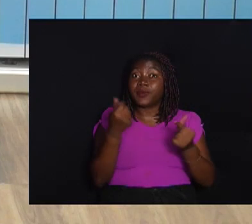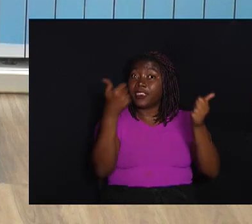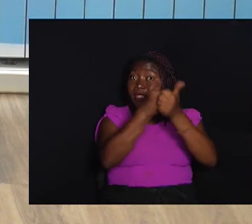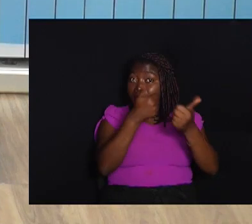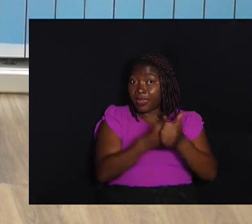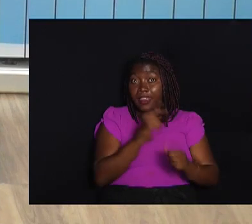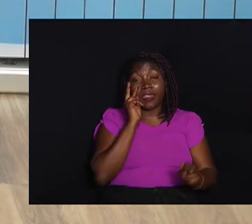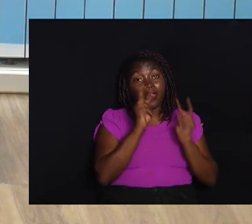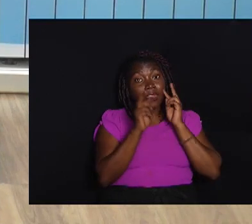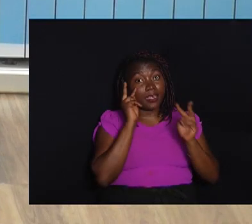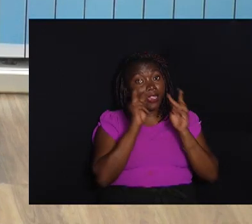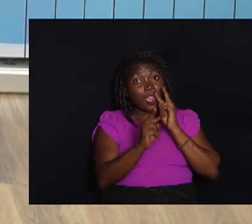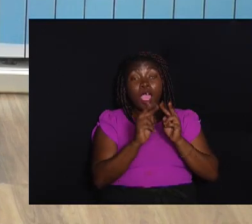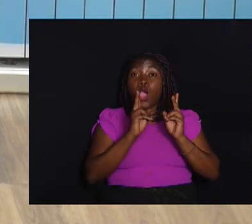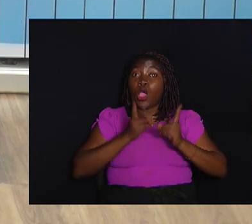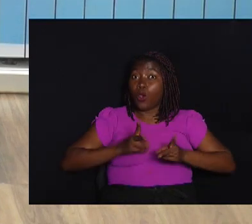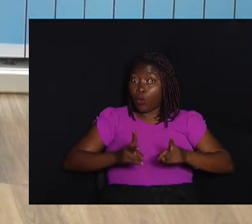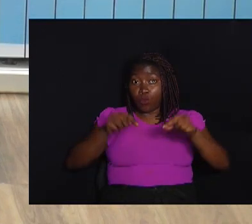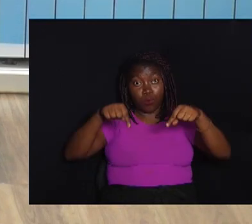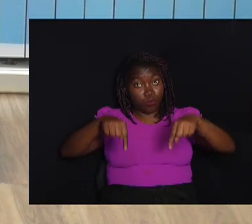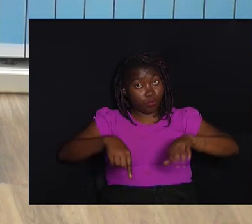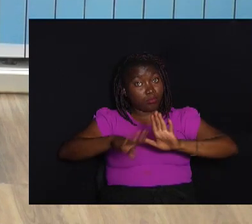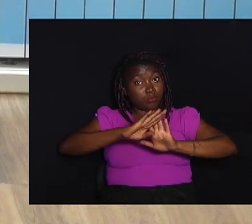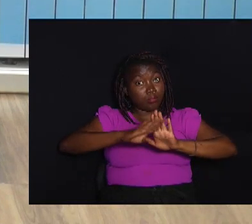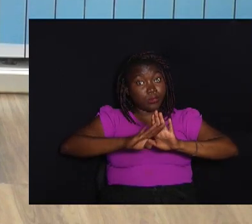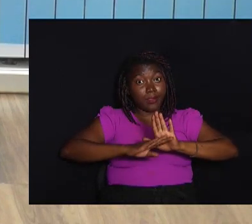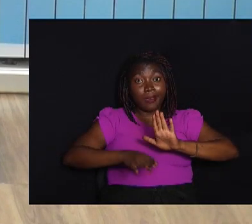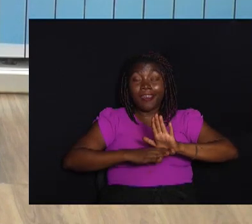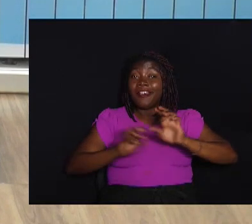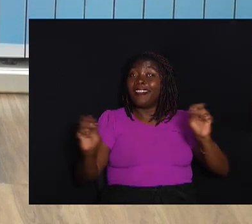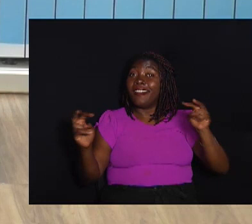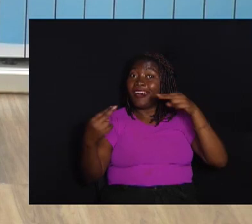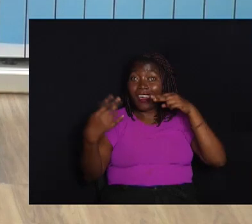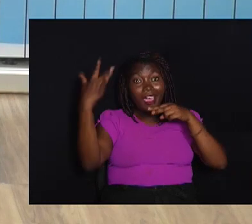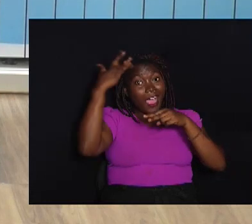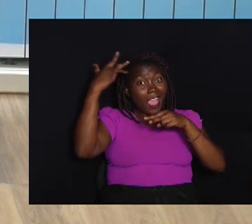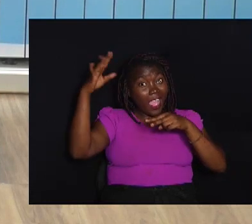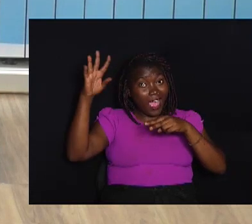sua audiência. Continue aqui na nossa programação e nos vemos amanhã na